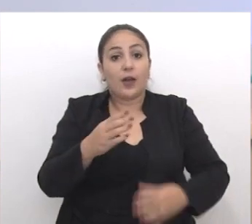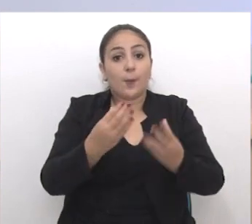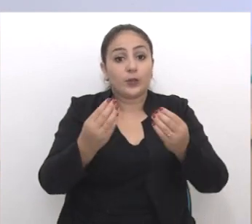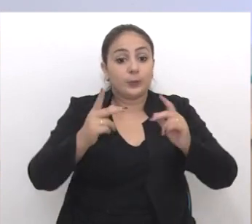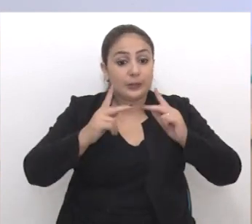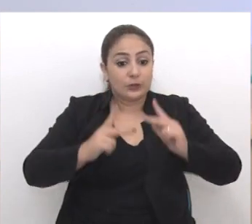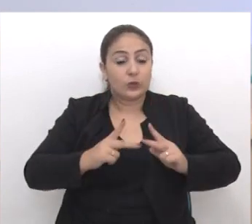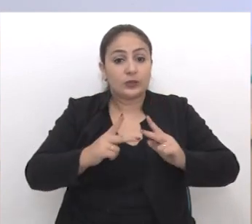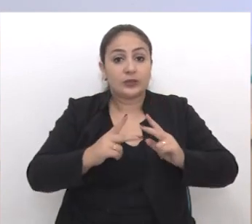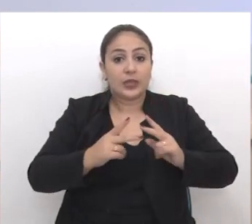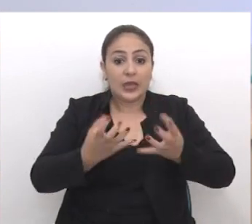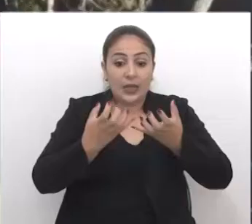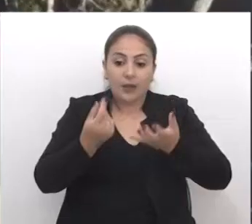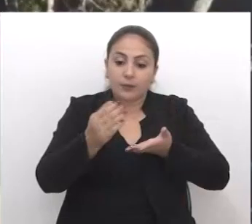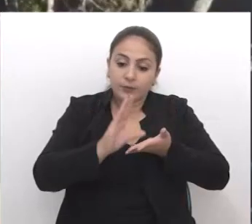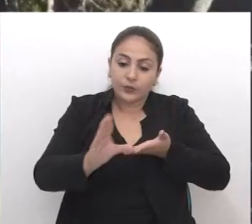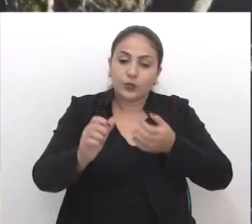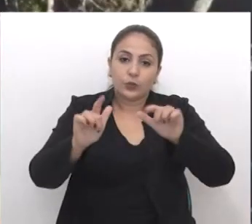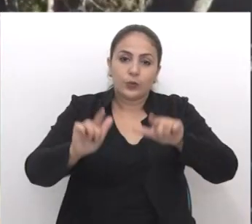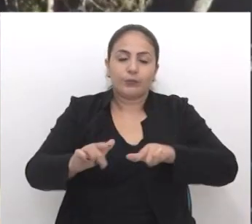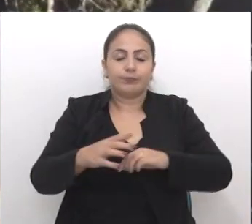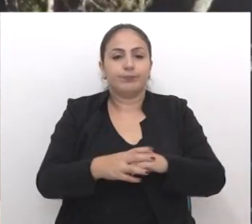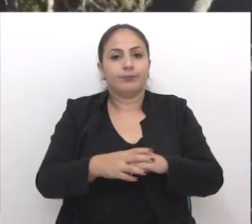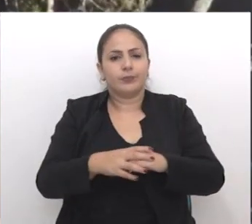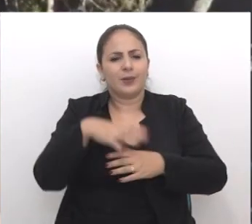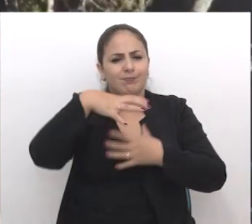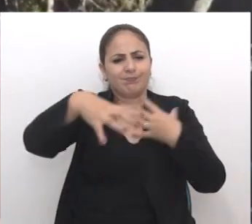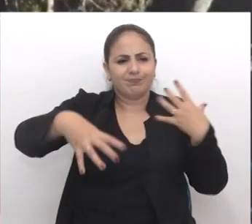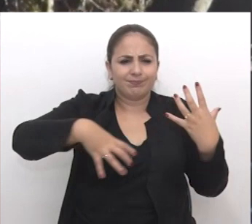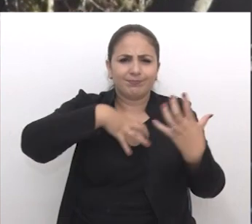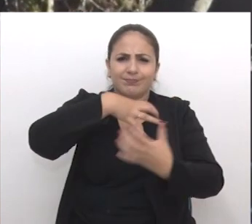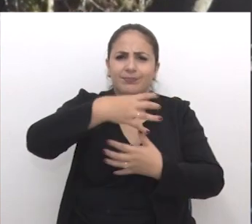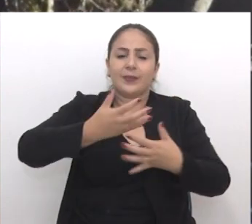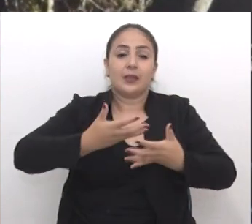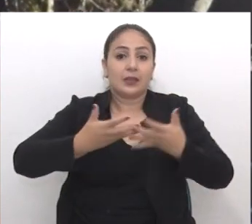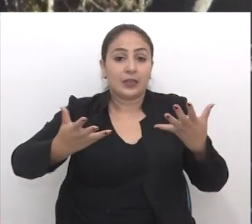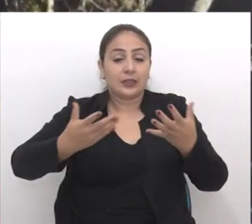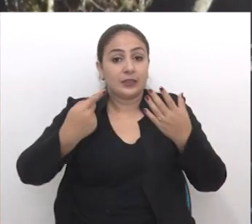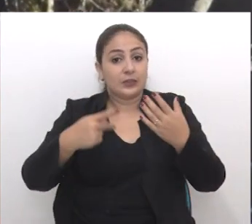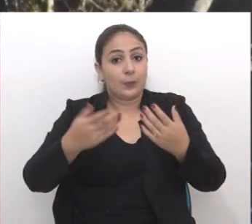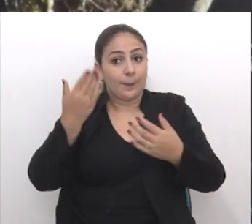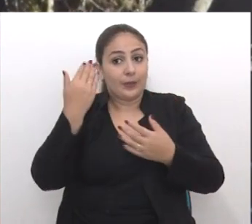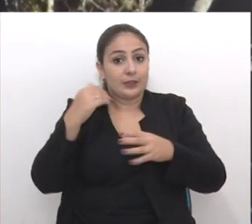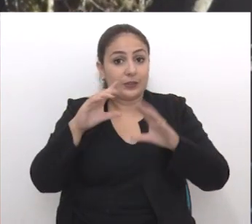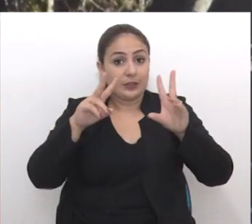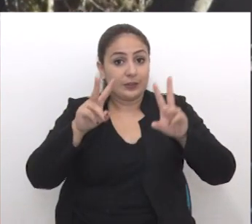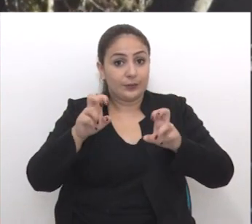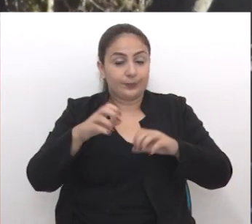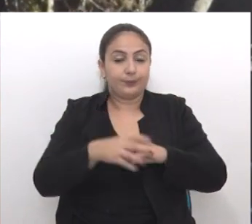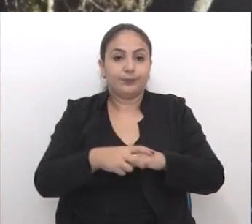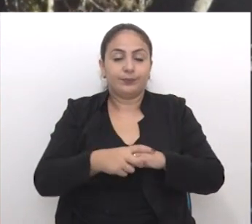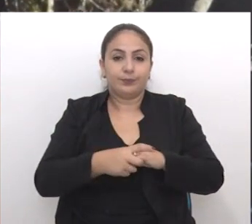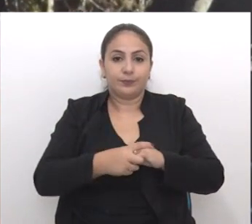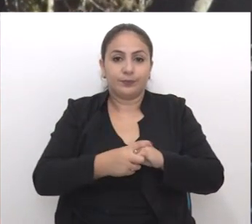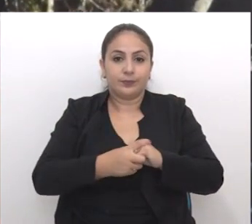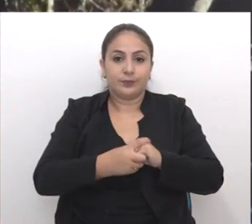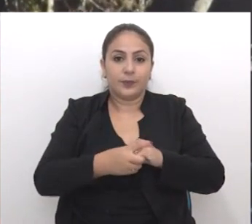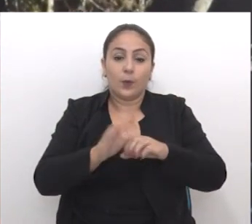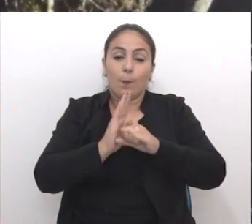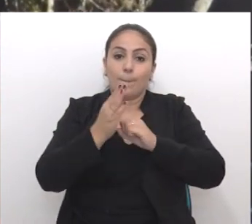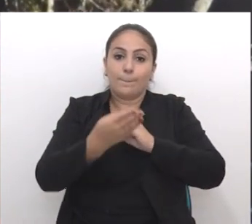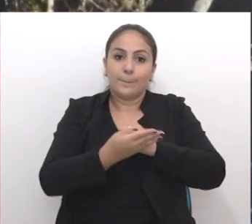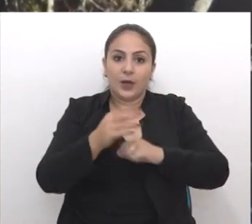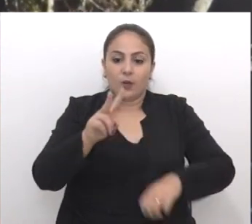desejam investir no local. Se causou uma polêmica muito grande no passado acerca desse tema. O